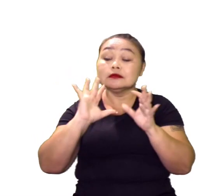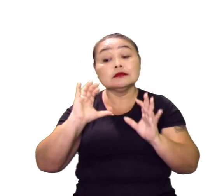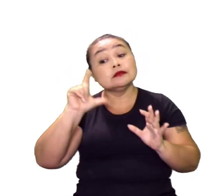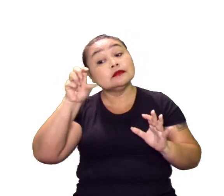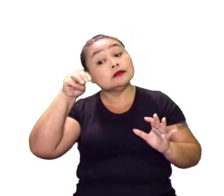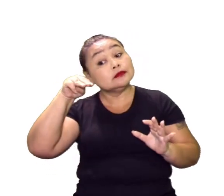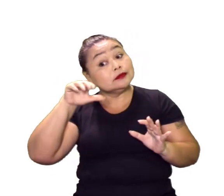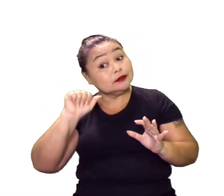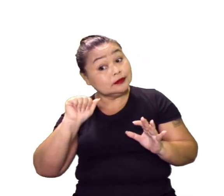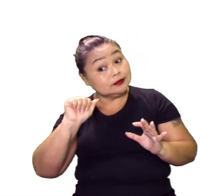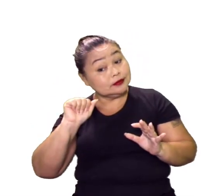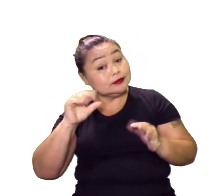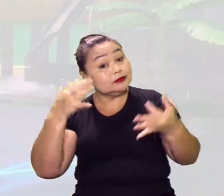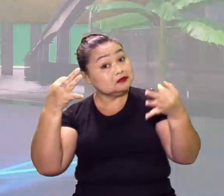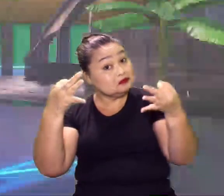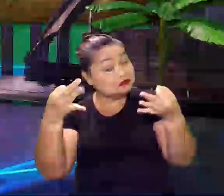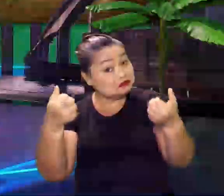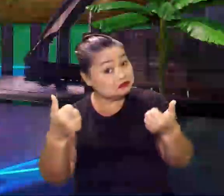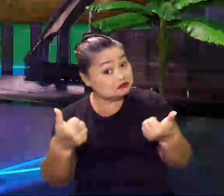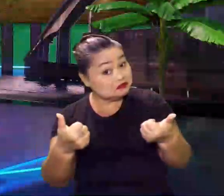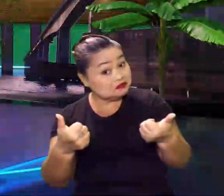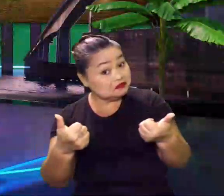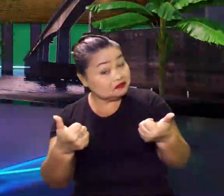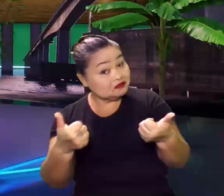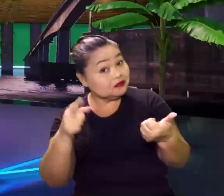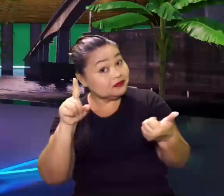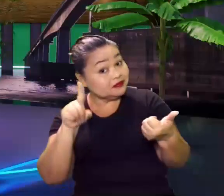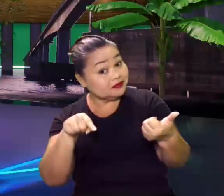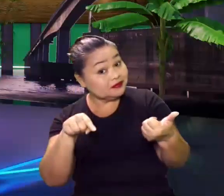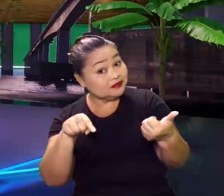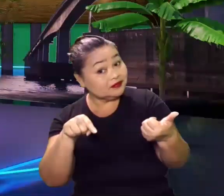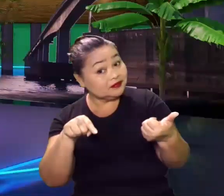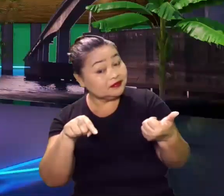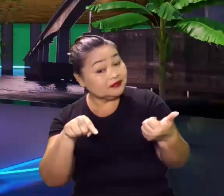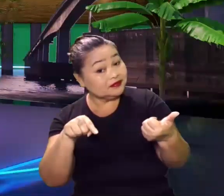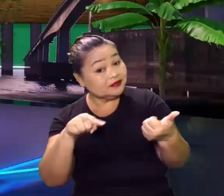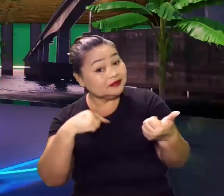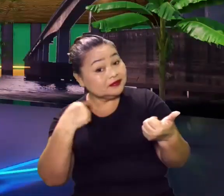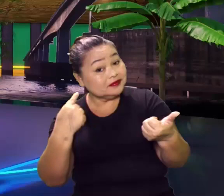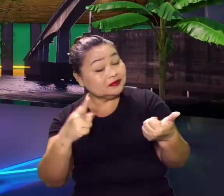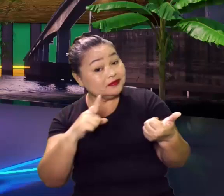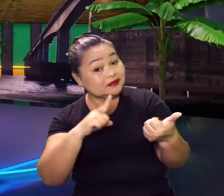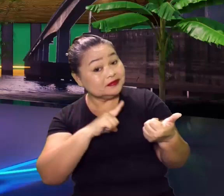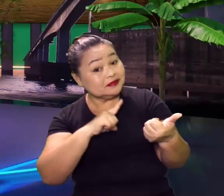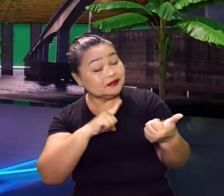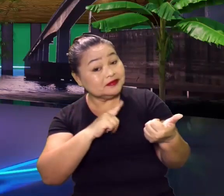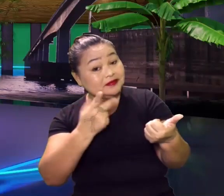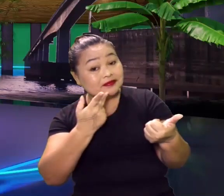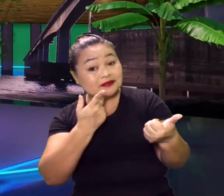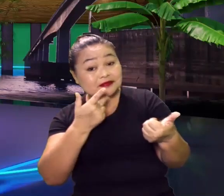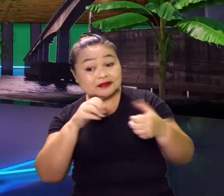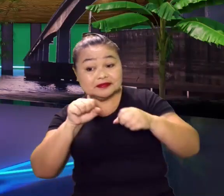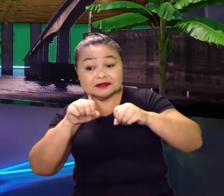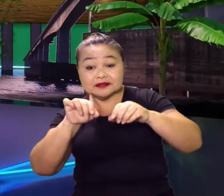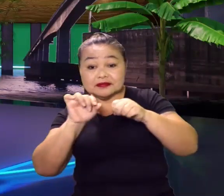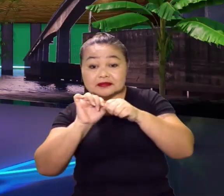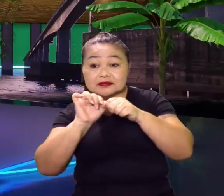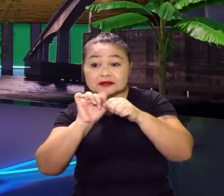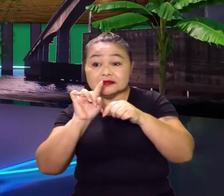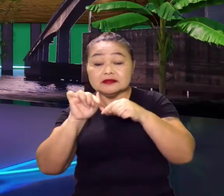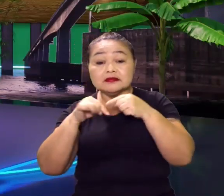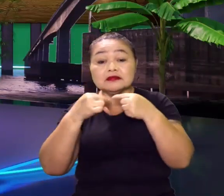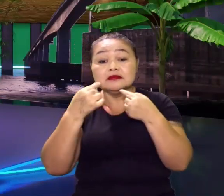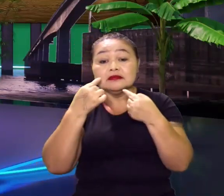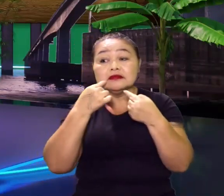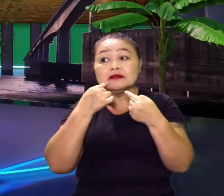clima, não é isso? Perfeito. Então é isso. A gente tem mais alguma coisa ali sobre o solo. O solo é